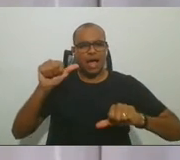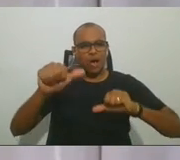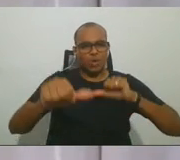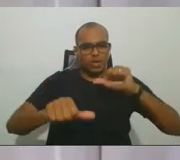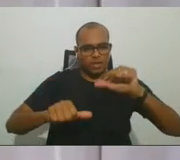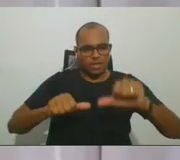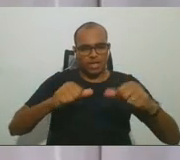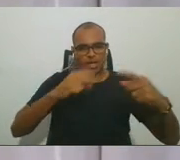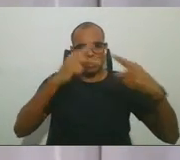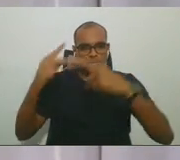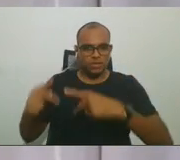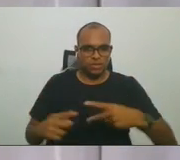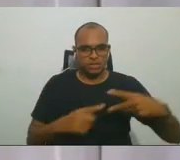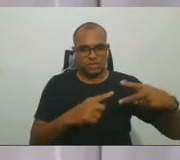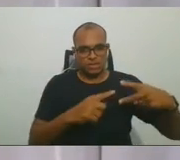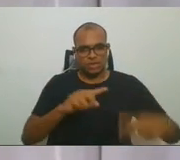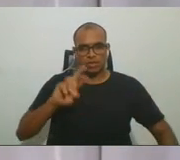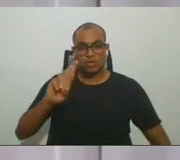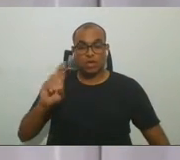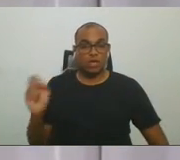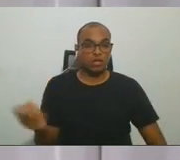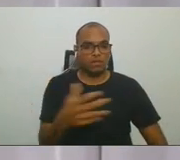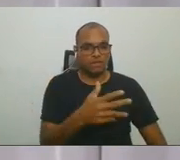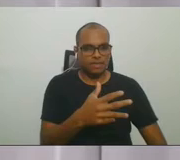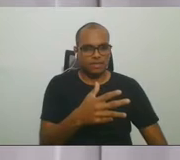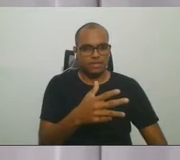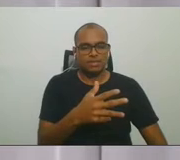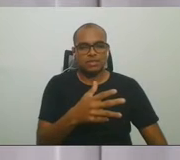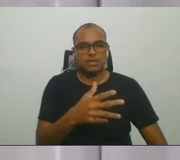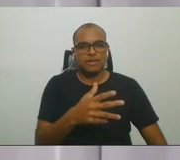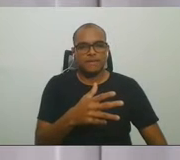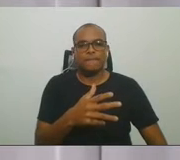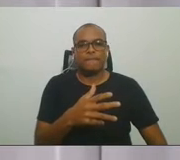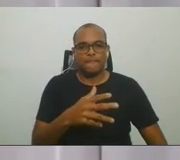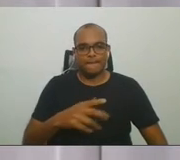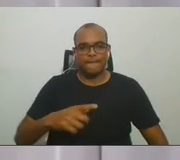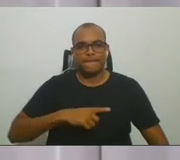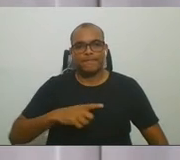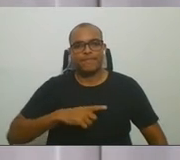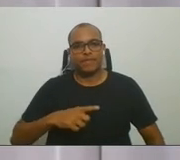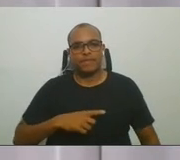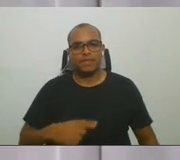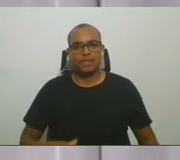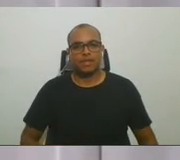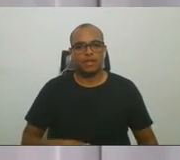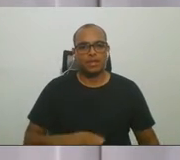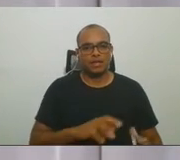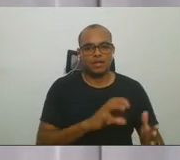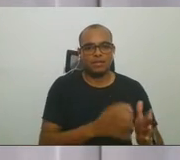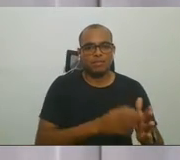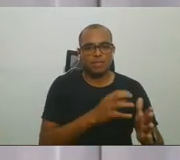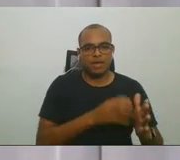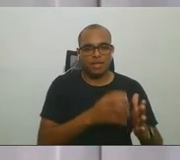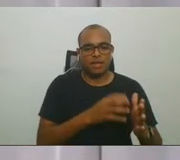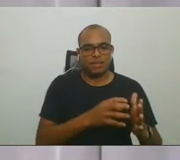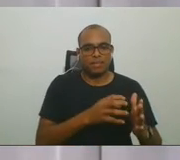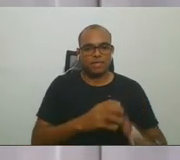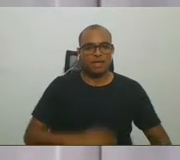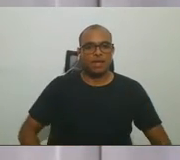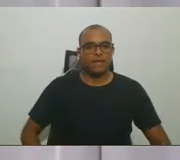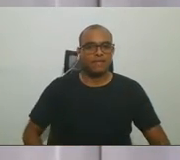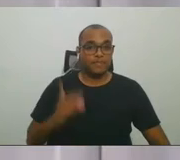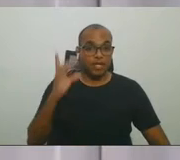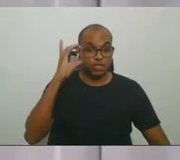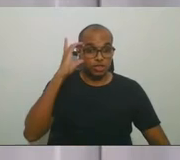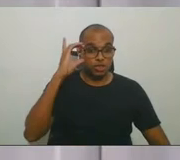de renovação, a defenestração parlamentar da Dilma Rousseff e a queda